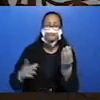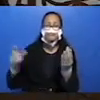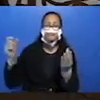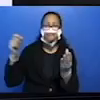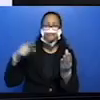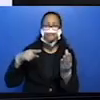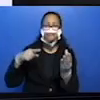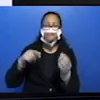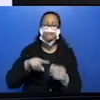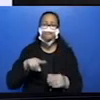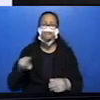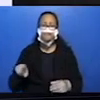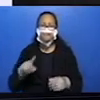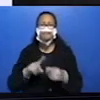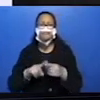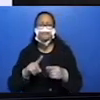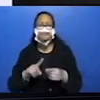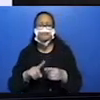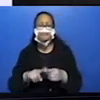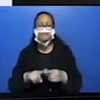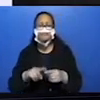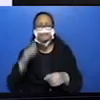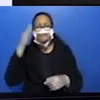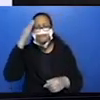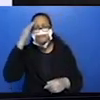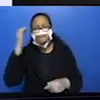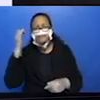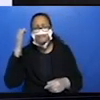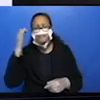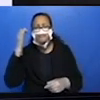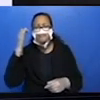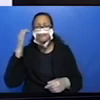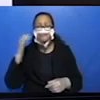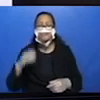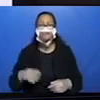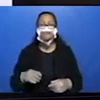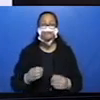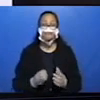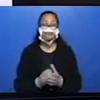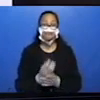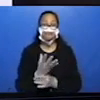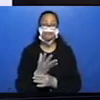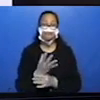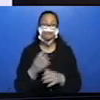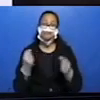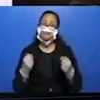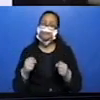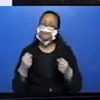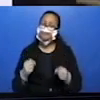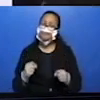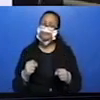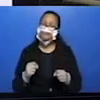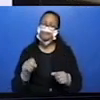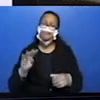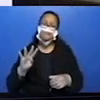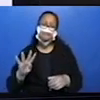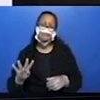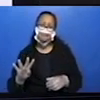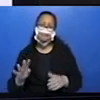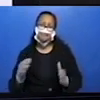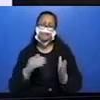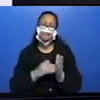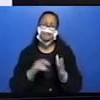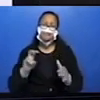Você sabe por quê? Nós já falamos que elas precisam de 4 a 5 horas, mas por que elas precisam de tudo